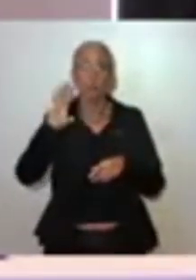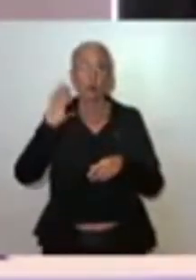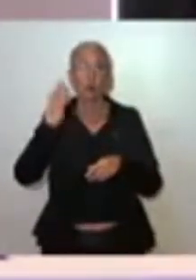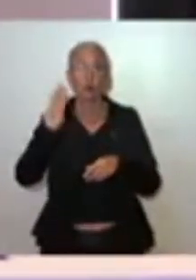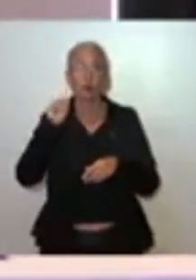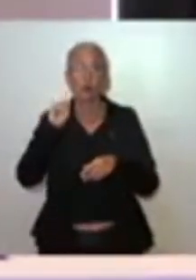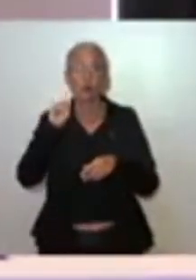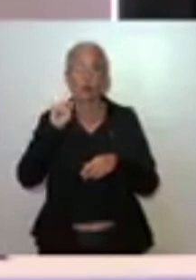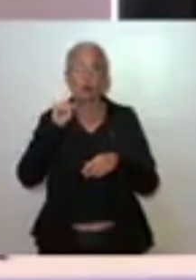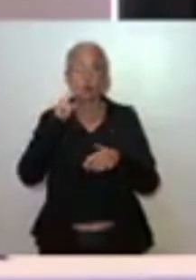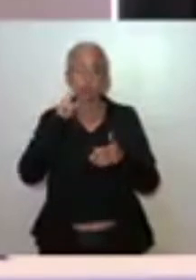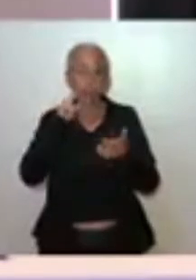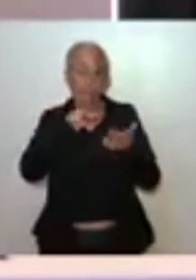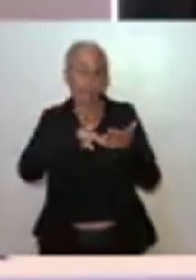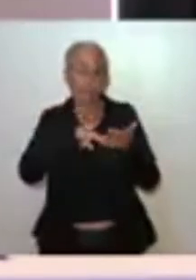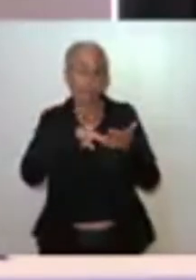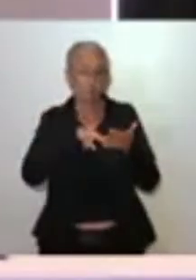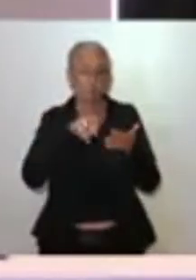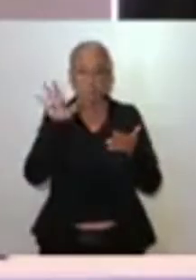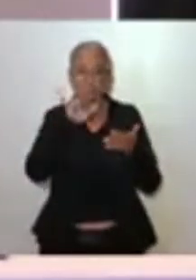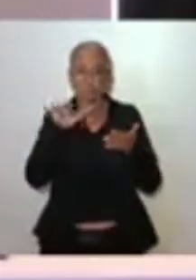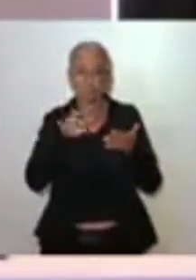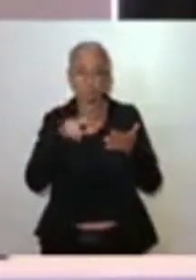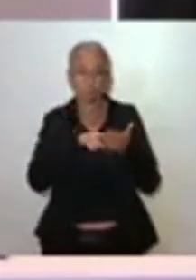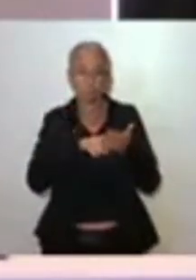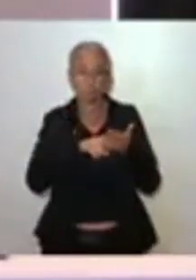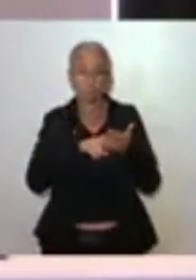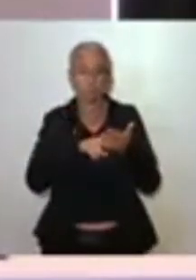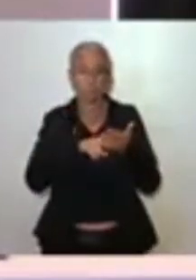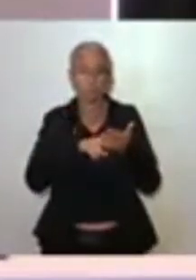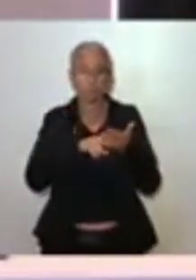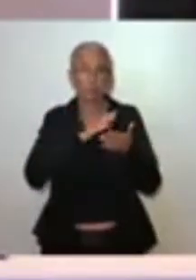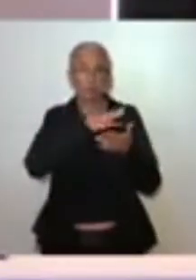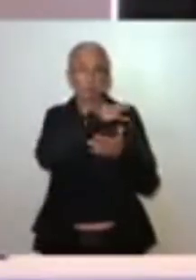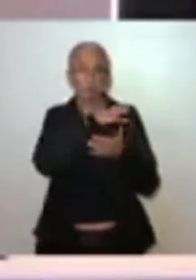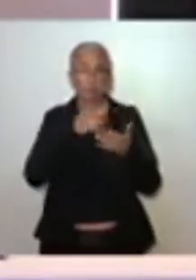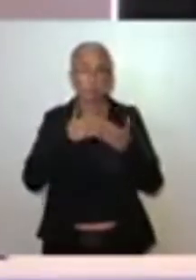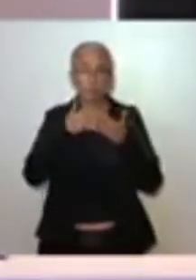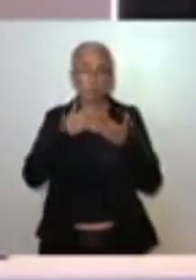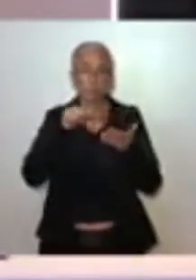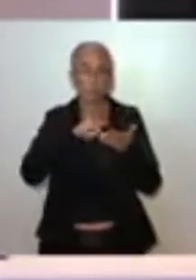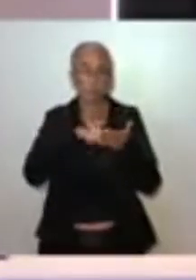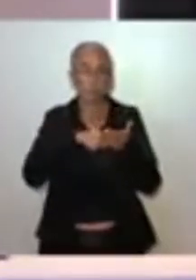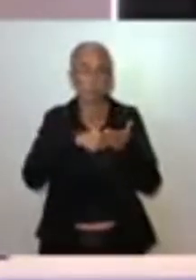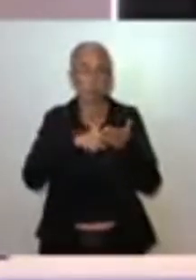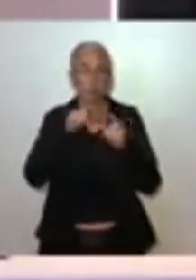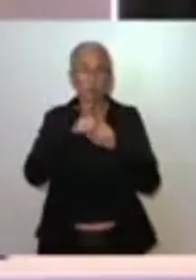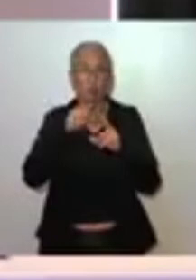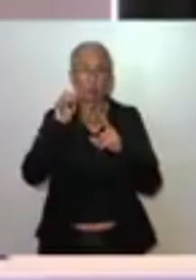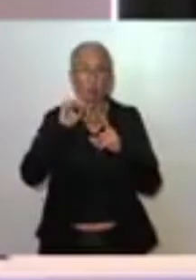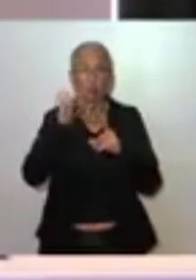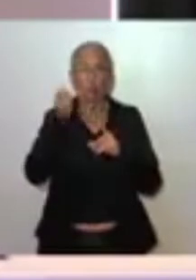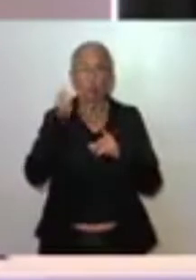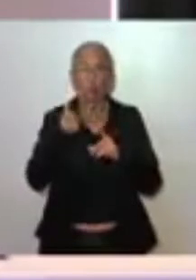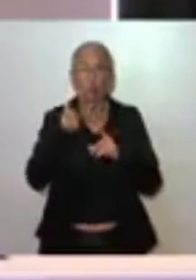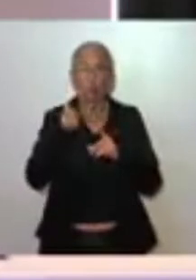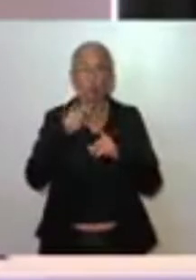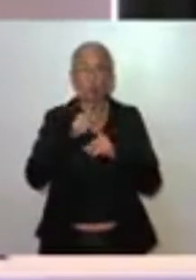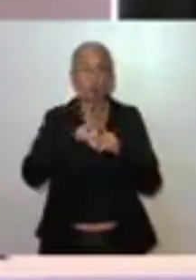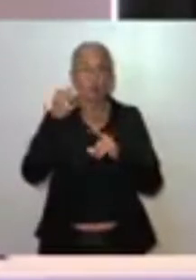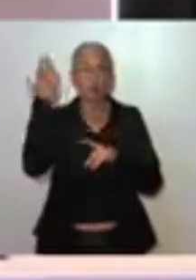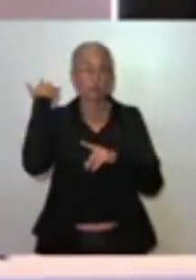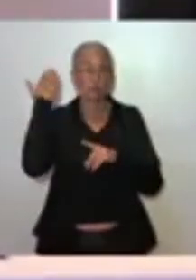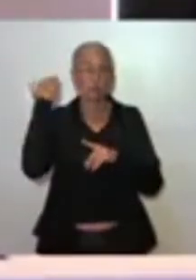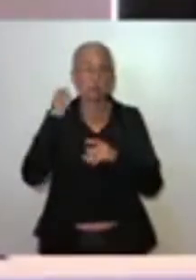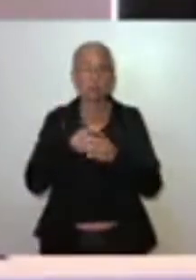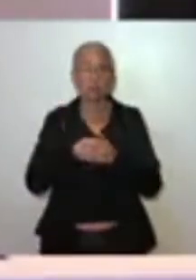examinarem o código compra as forças armadas aberto desde Outubro a três semanas atrás das Forças Armadas bangaram